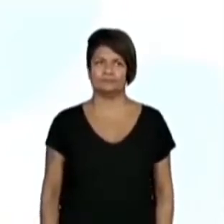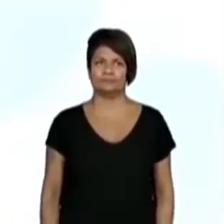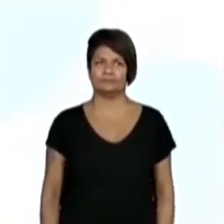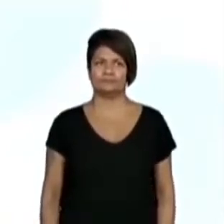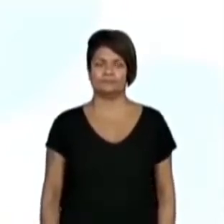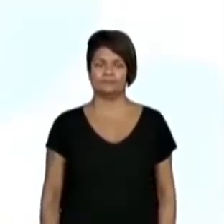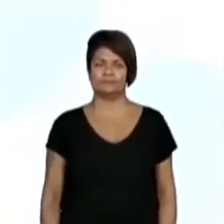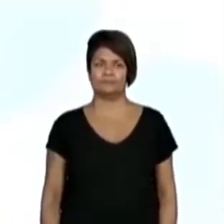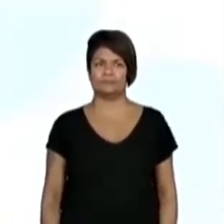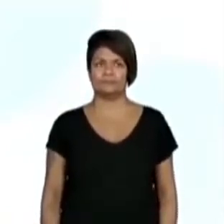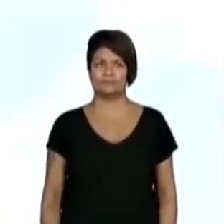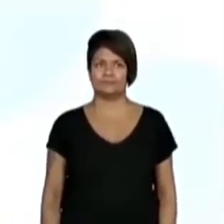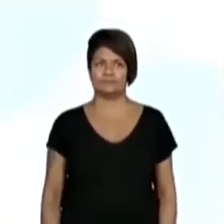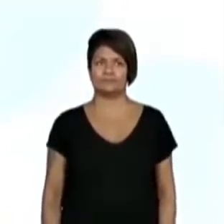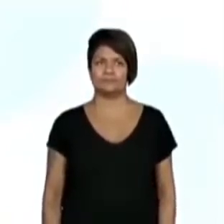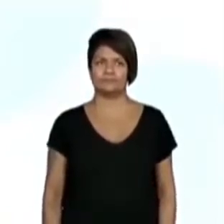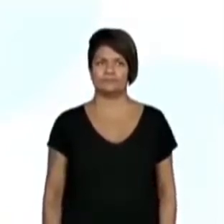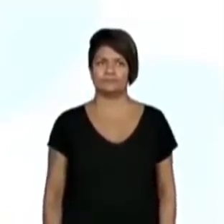Torta.